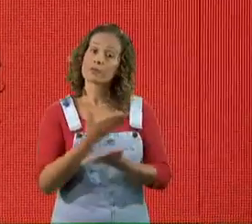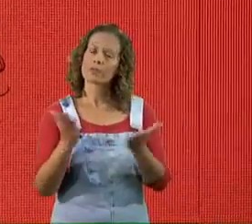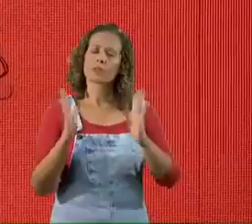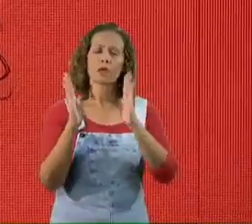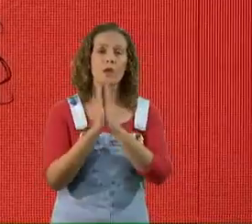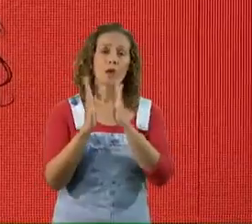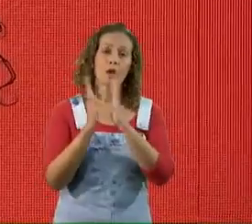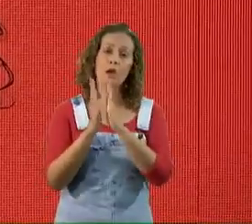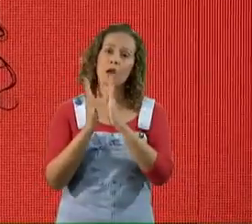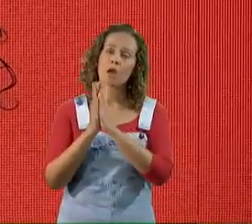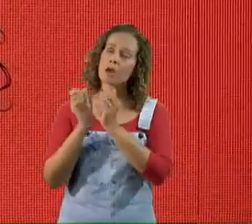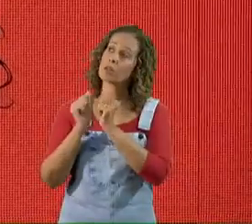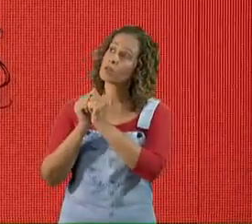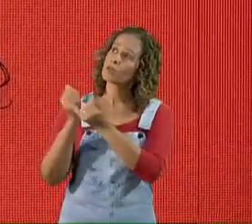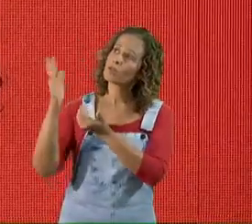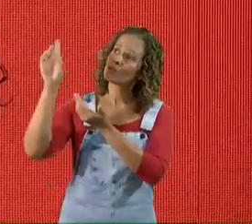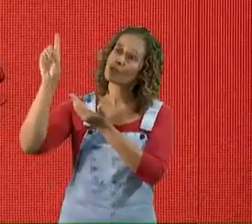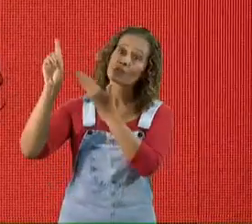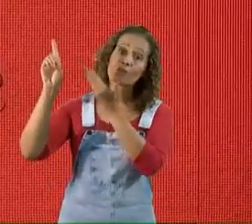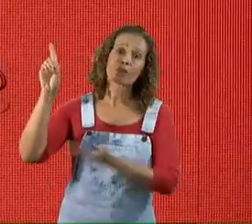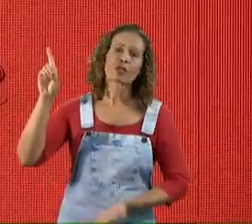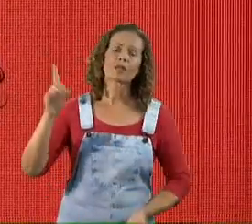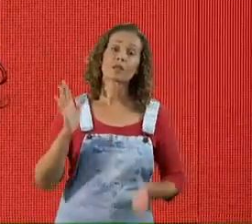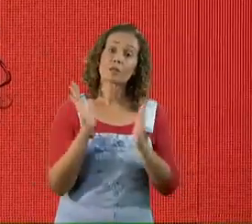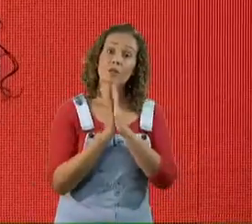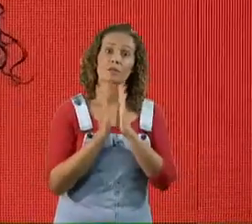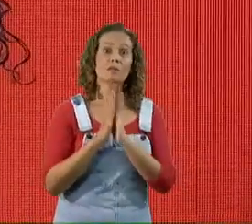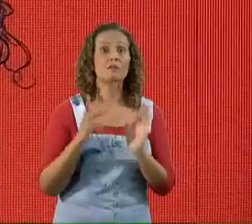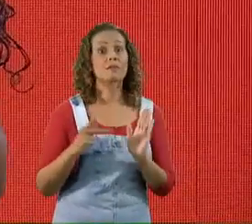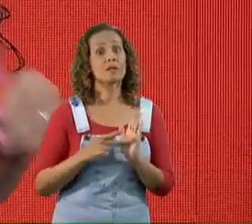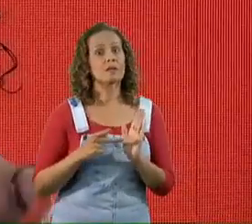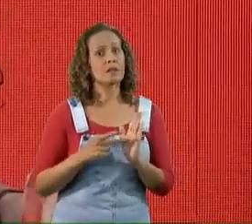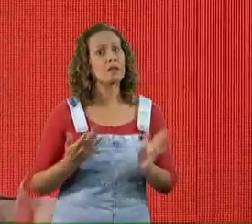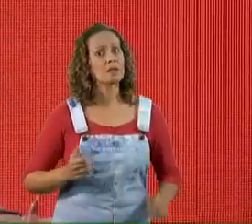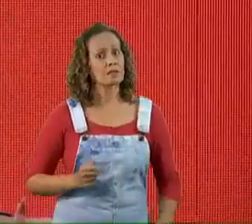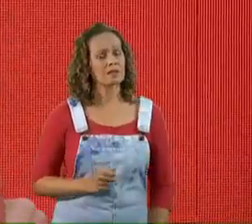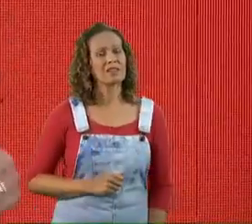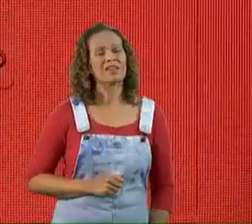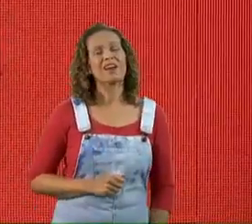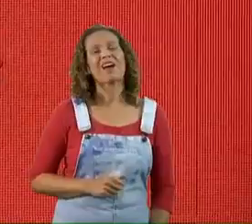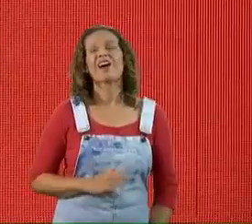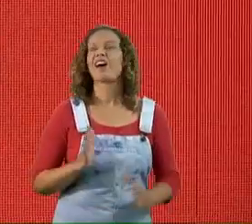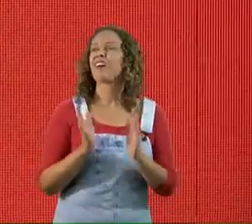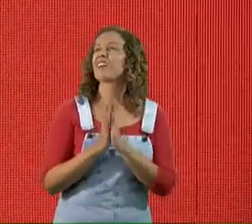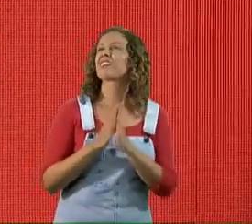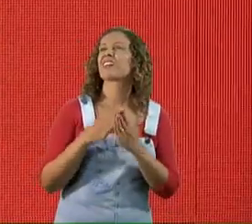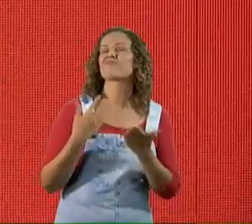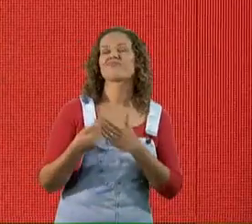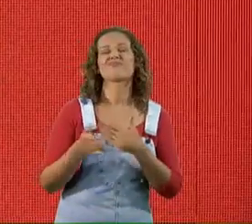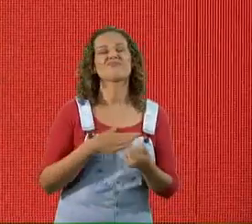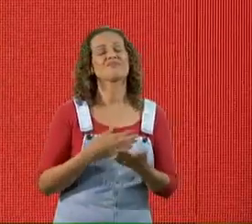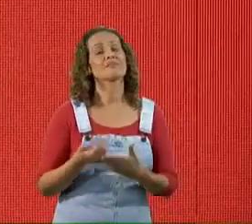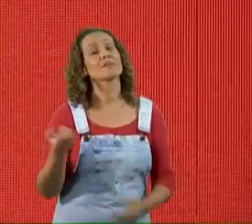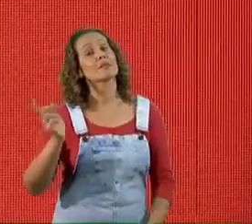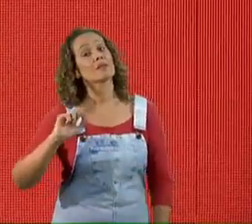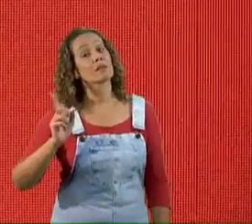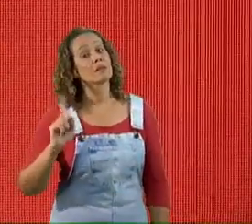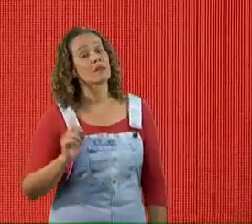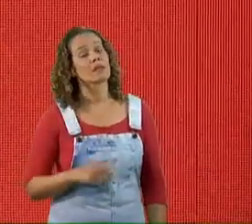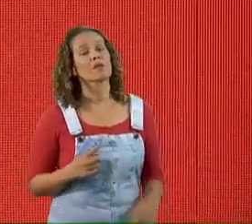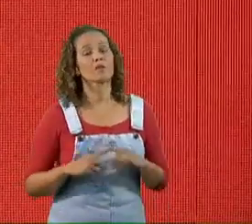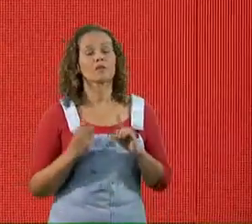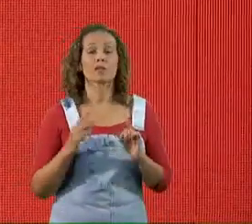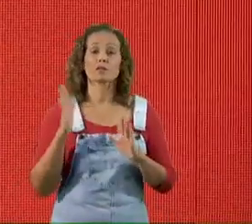oração diante de Deus, uma oração sincera. Isso mesmo. Não é só orar por orar, não é falar por falar. Mas tudo que